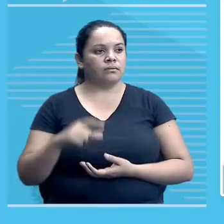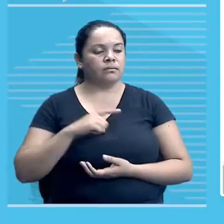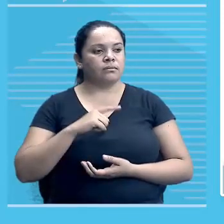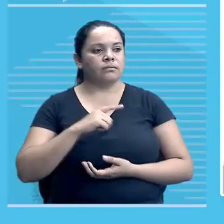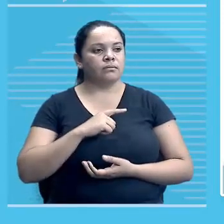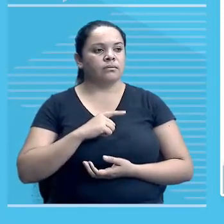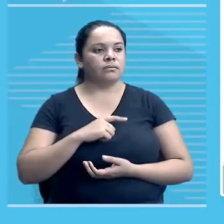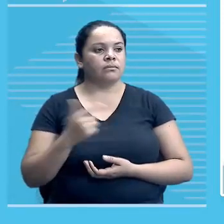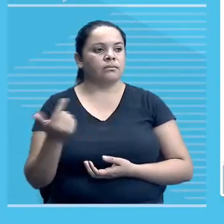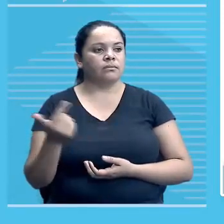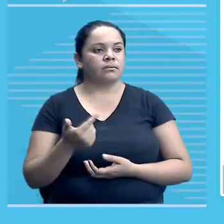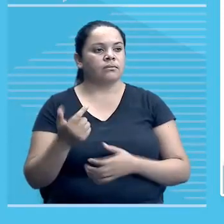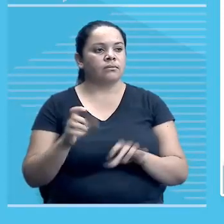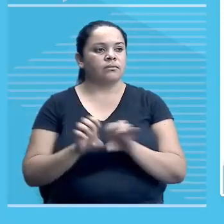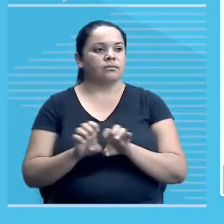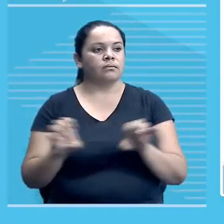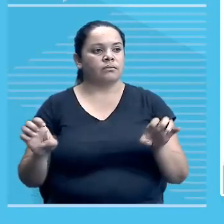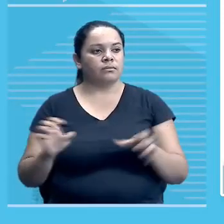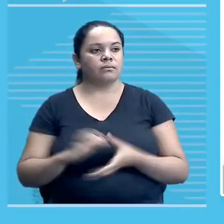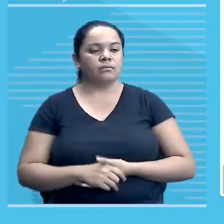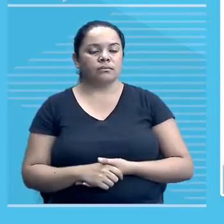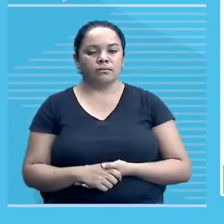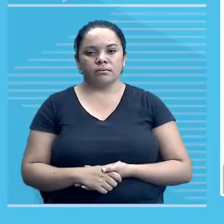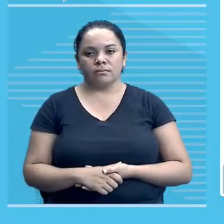a segunda